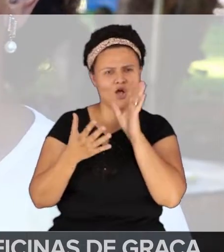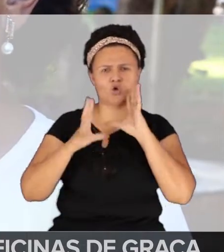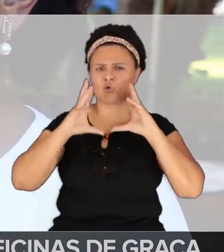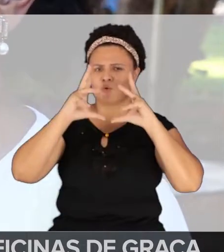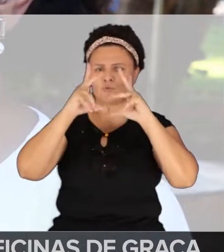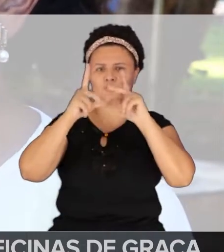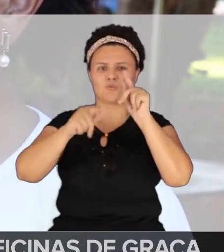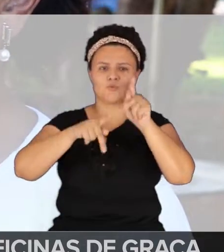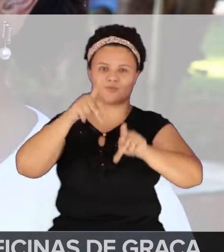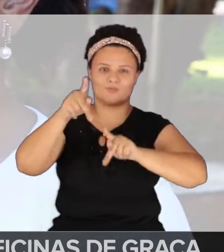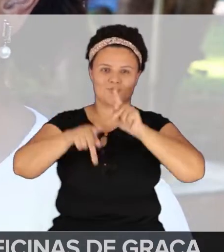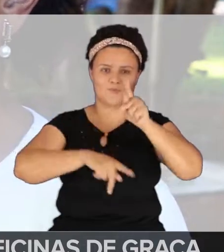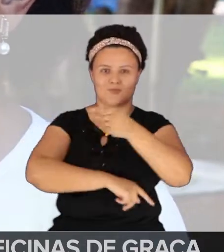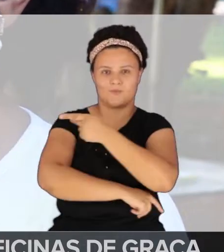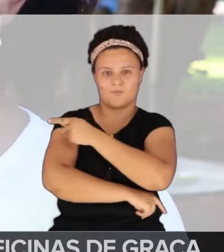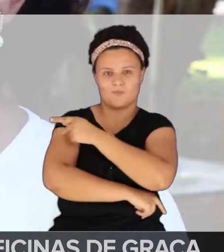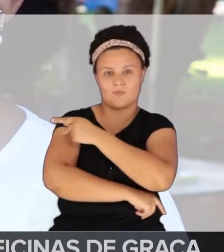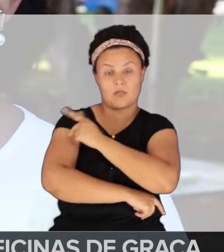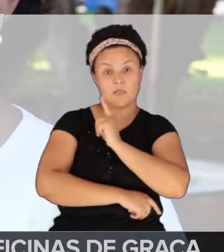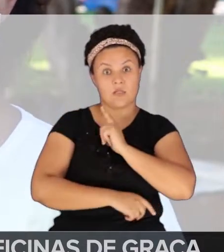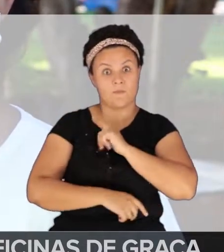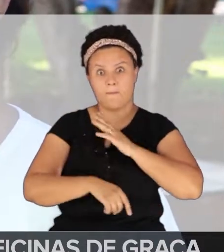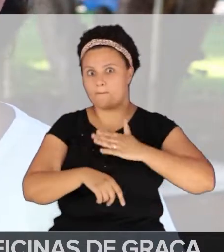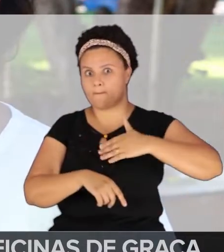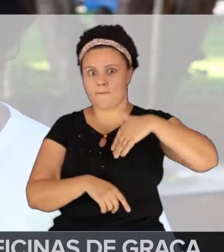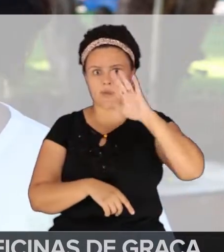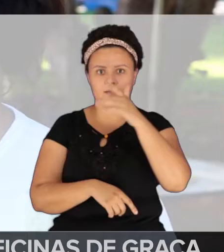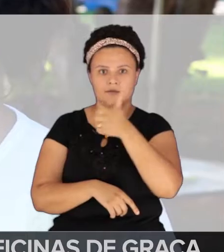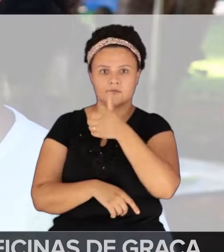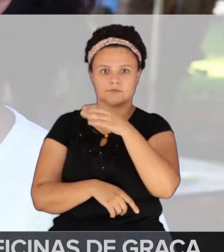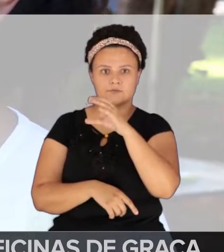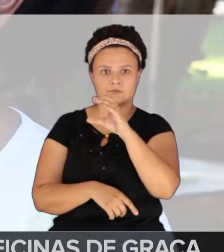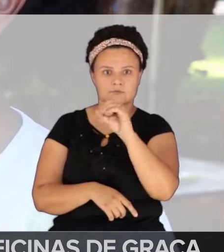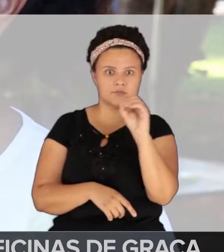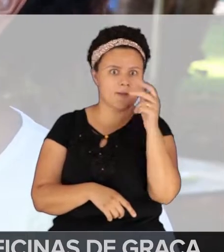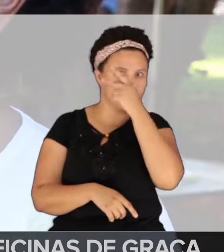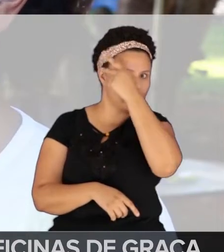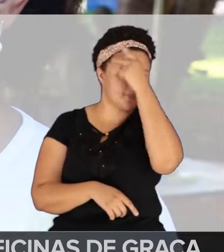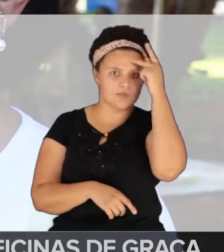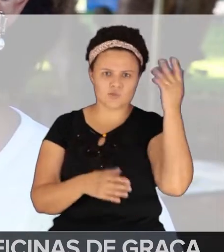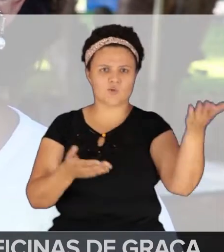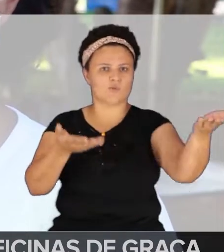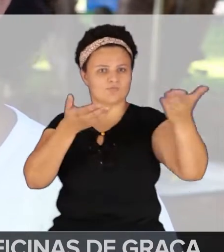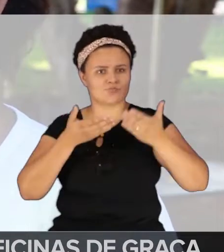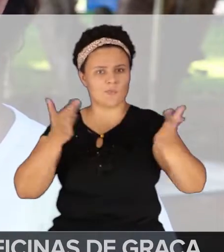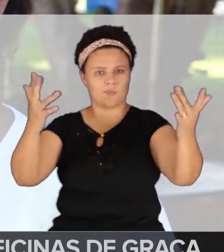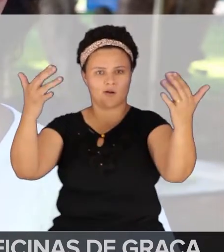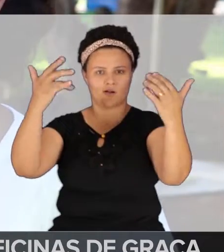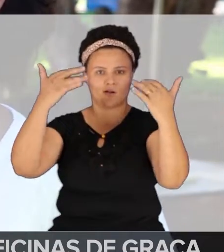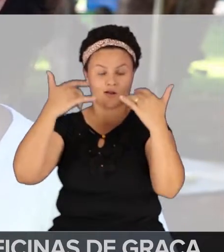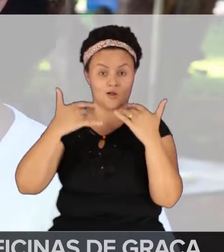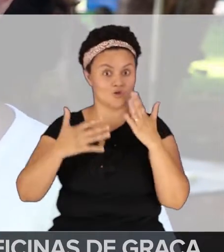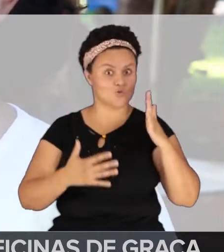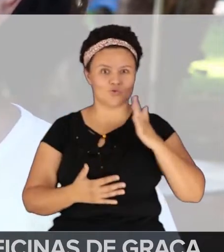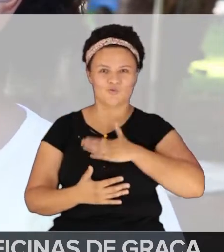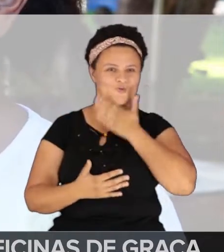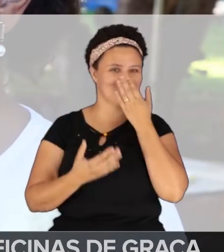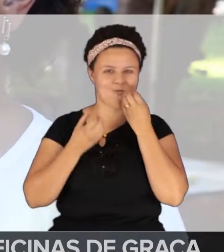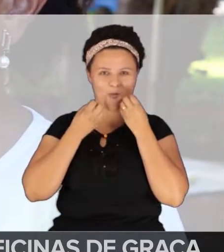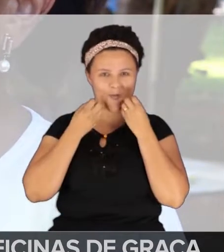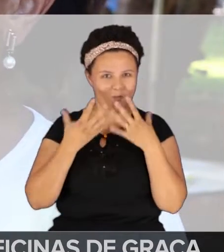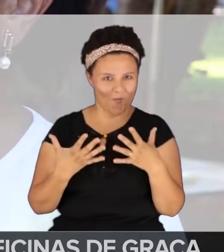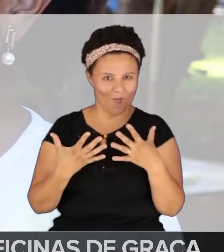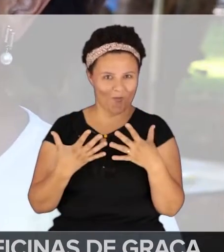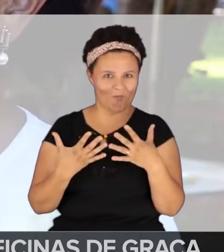Eventos para toda a população. E nós tivemos aqui mais de 100 pessoas na parte da manhã, mais de 100 pessoas na parte da tarde.